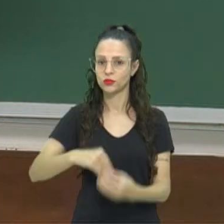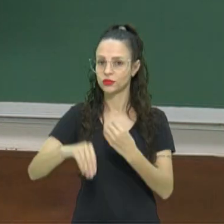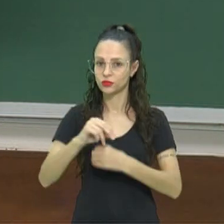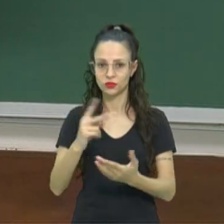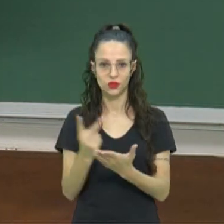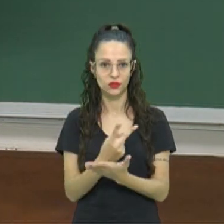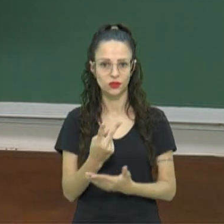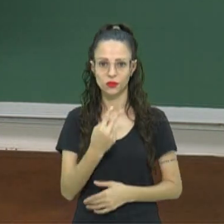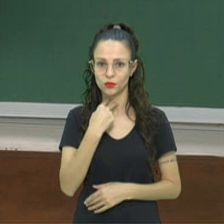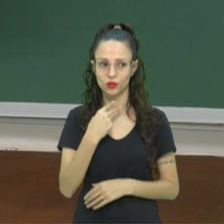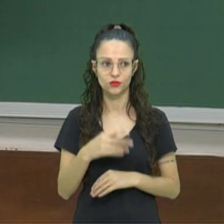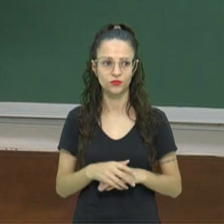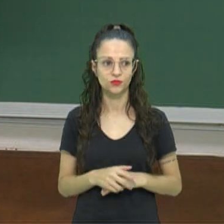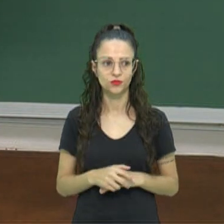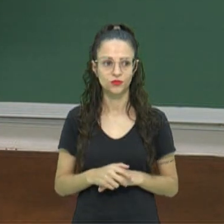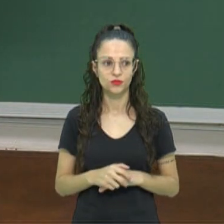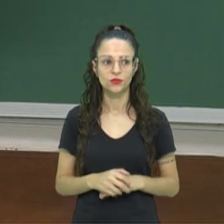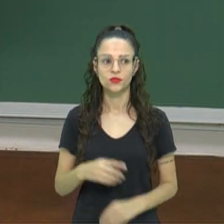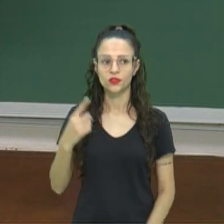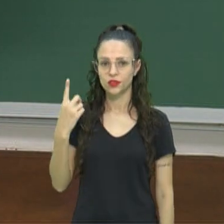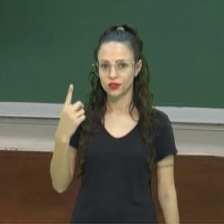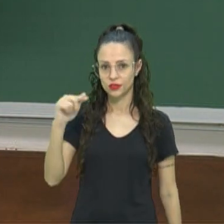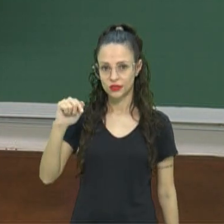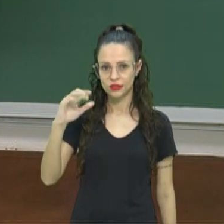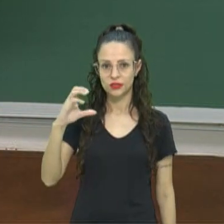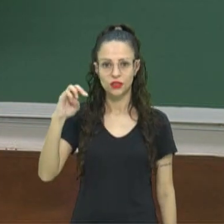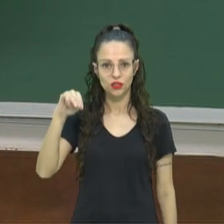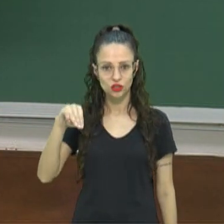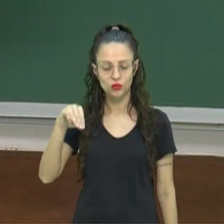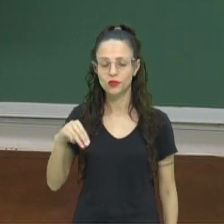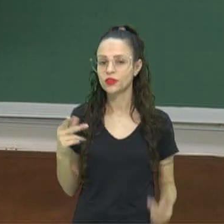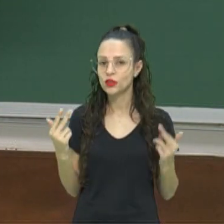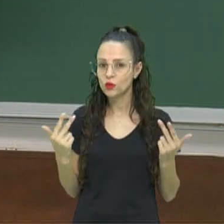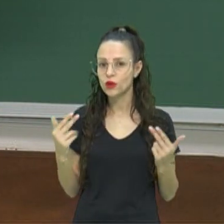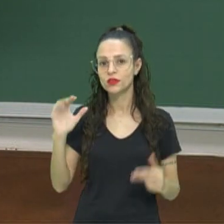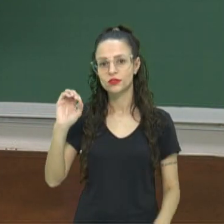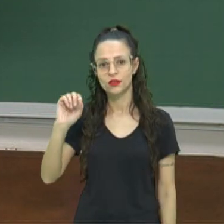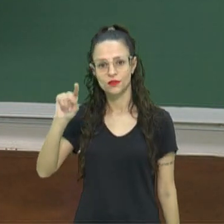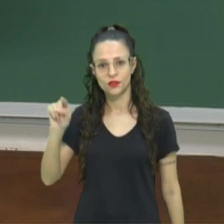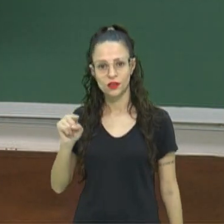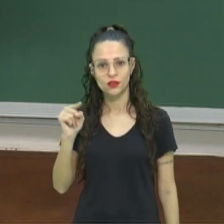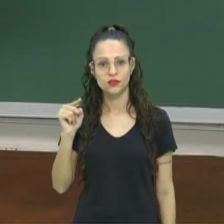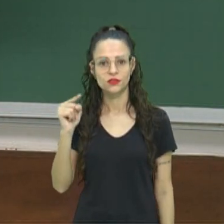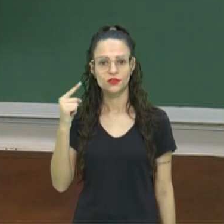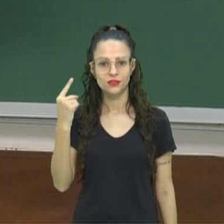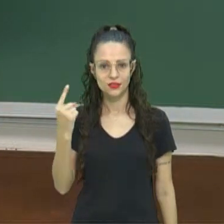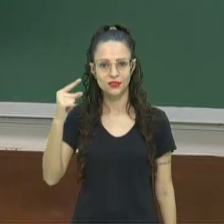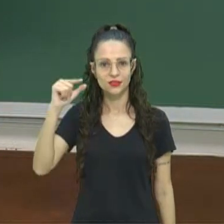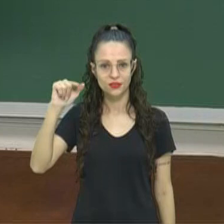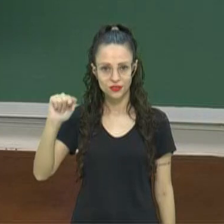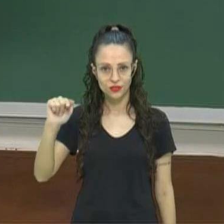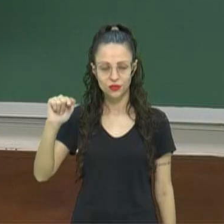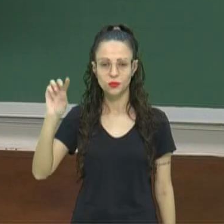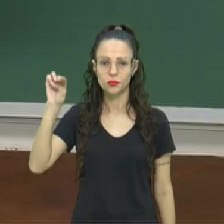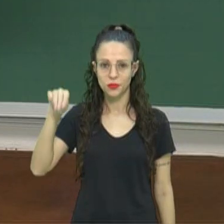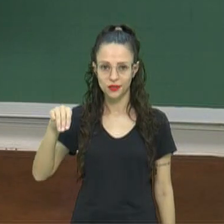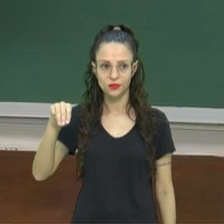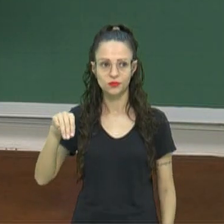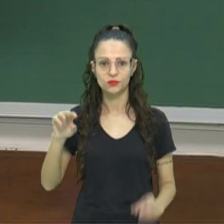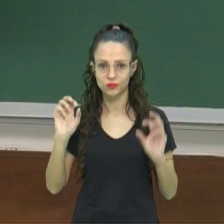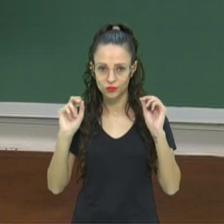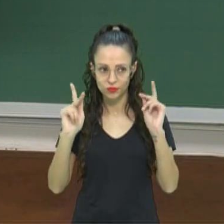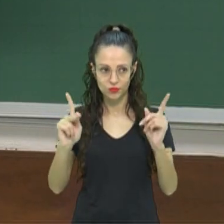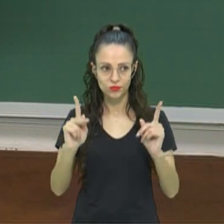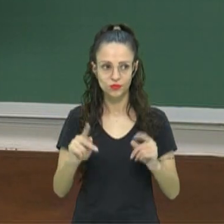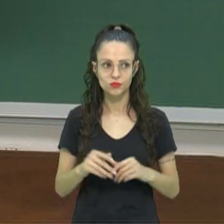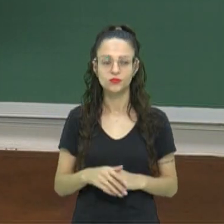tudo errado, ok? Então, 17 centímetros é a mesma coisa que 0,17 metros, tá